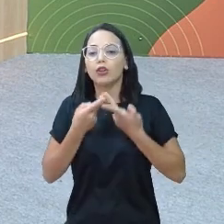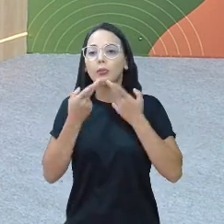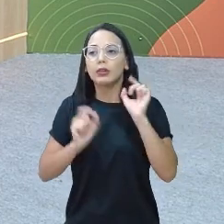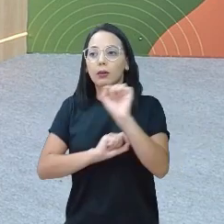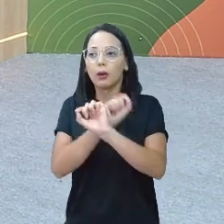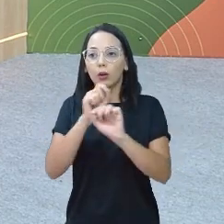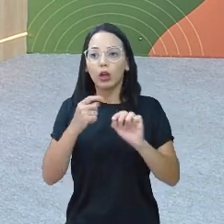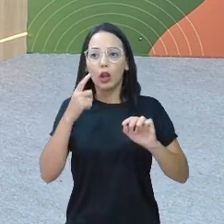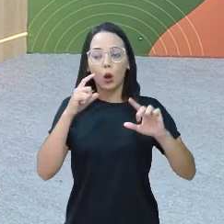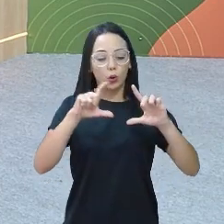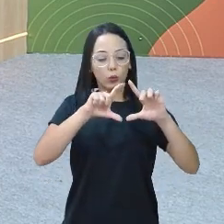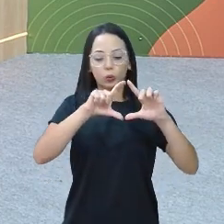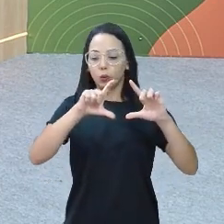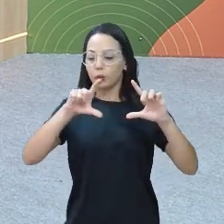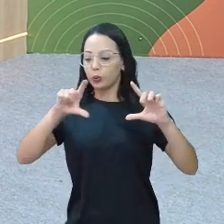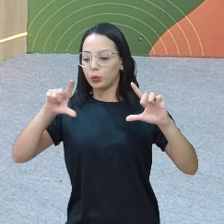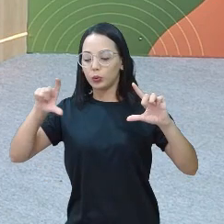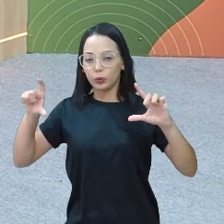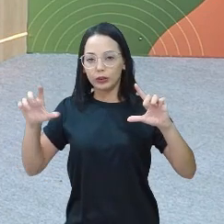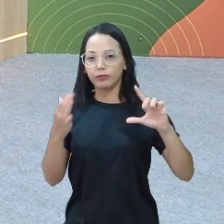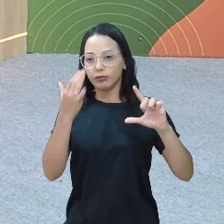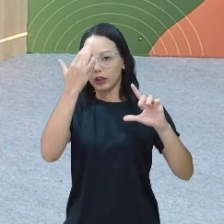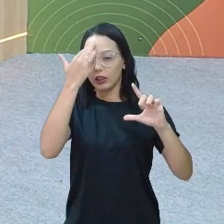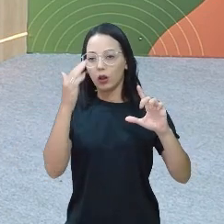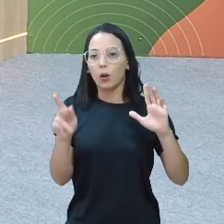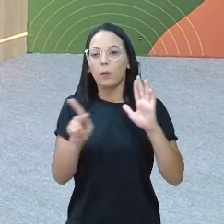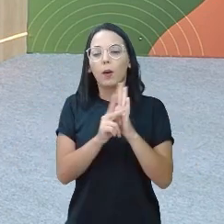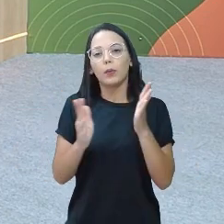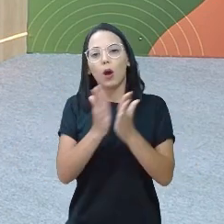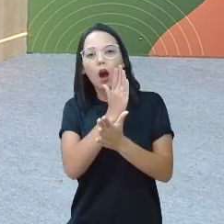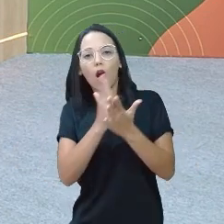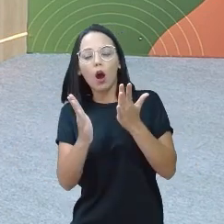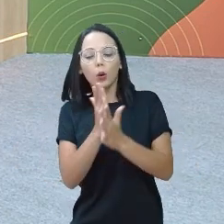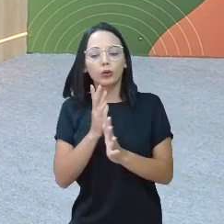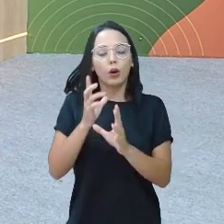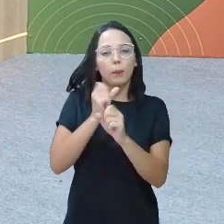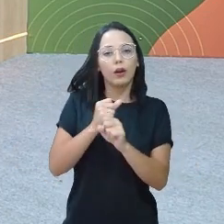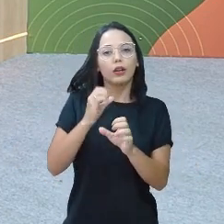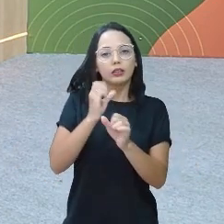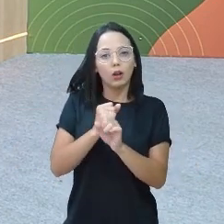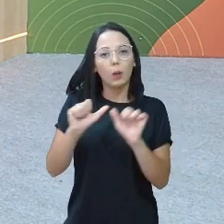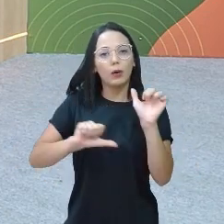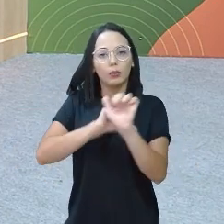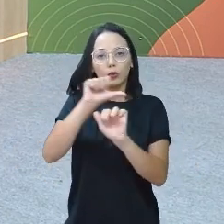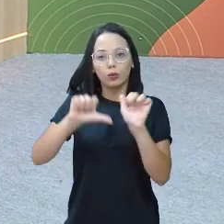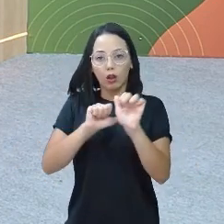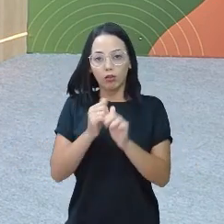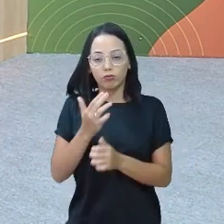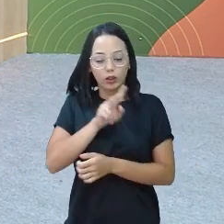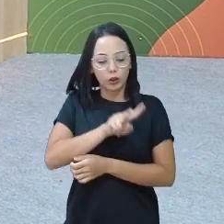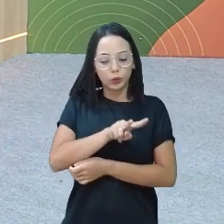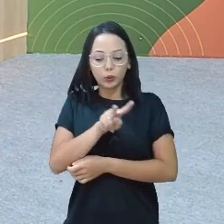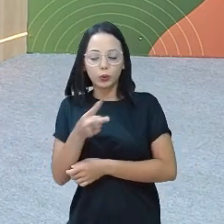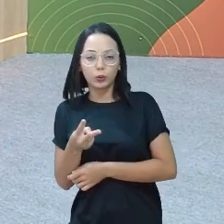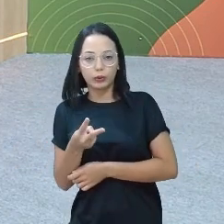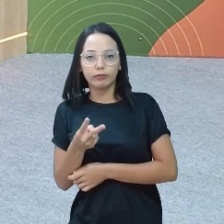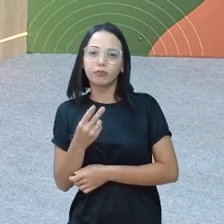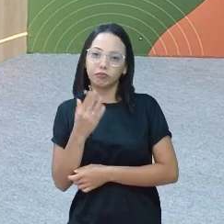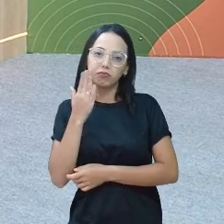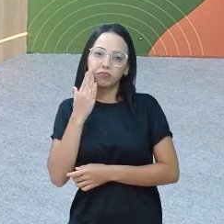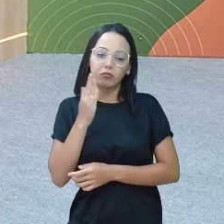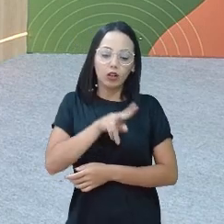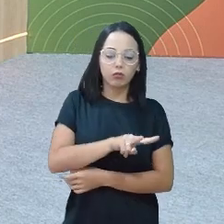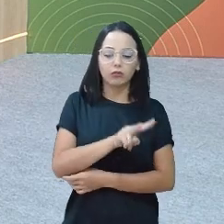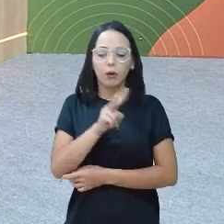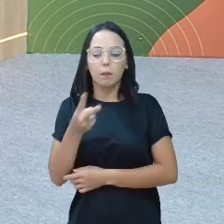tem uma movimentação. E aí, a gente vai ter algumas operações para transformar de uma unidade para outra, né?